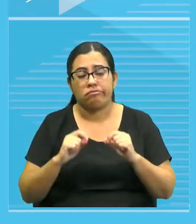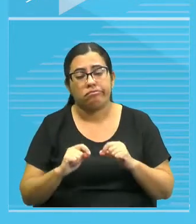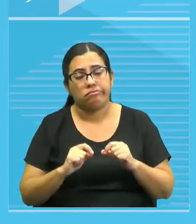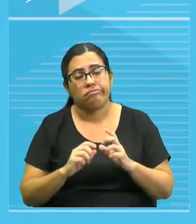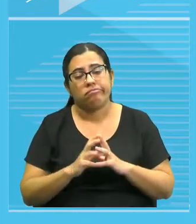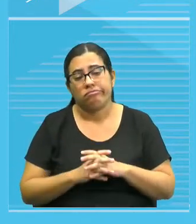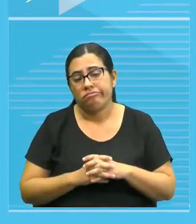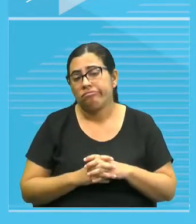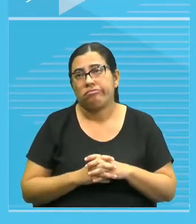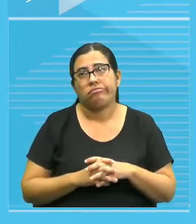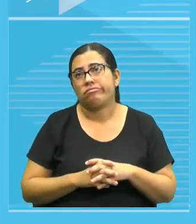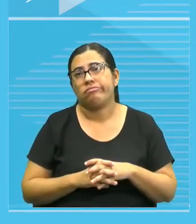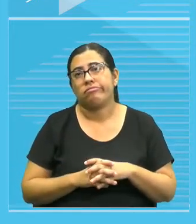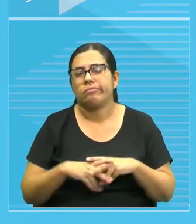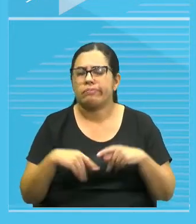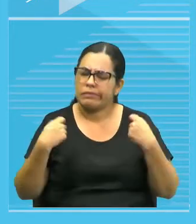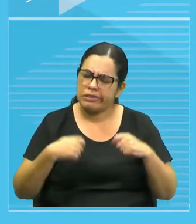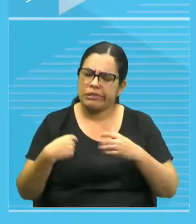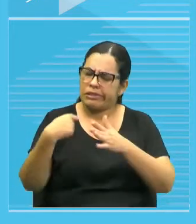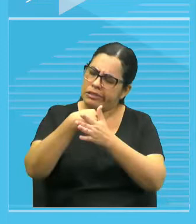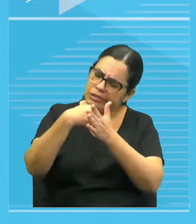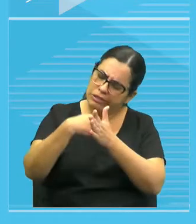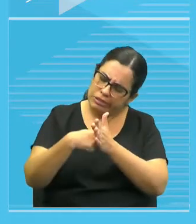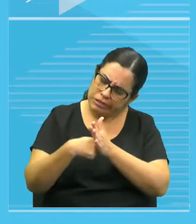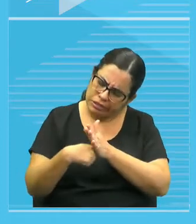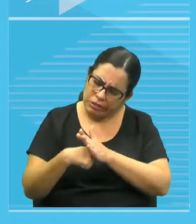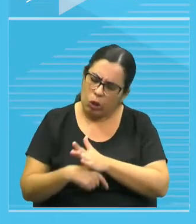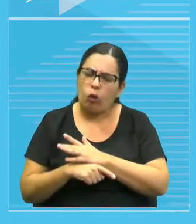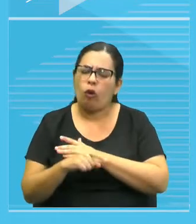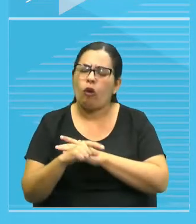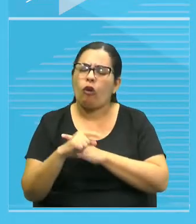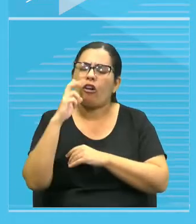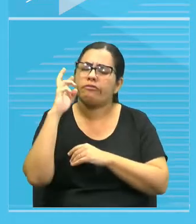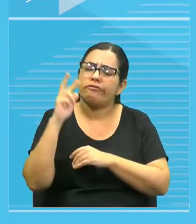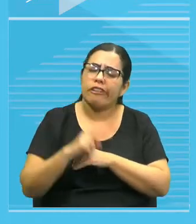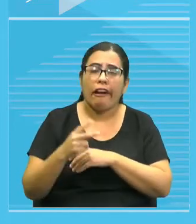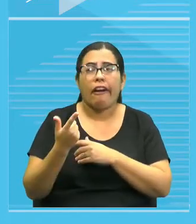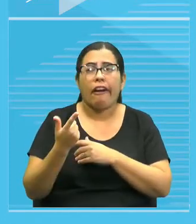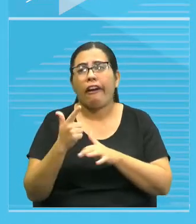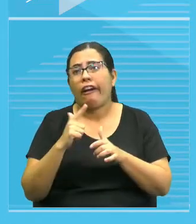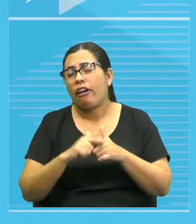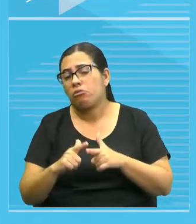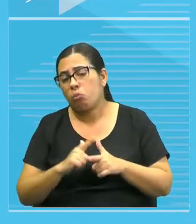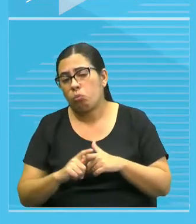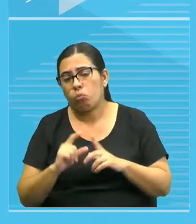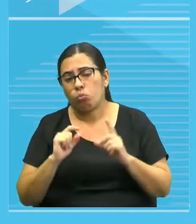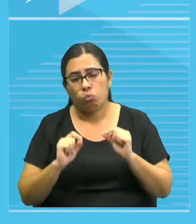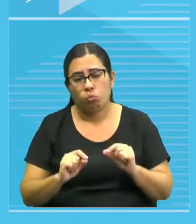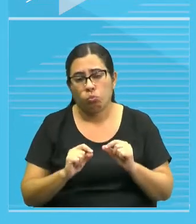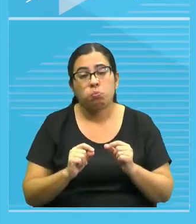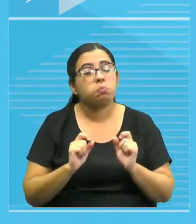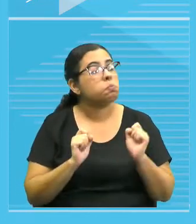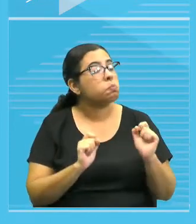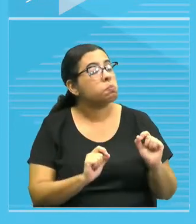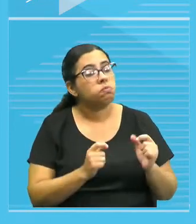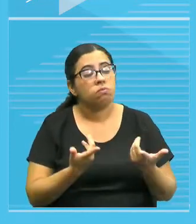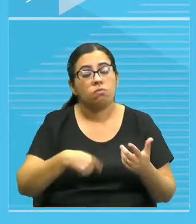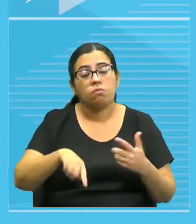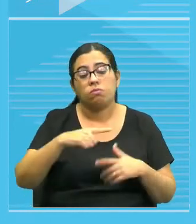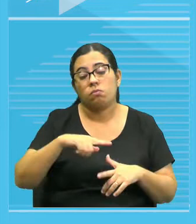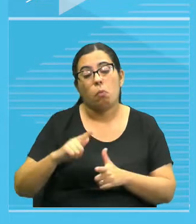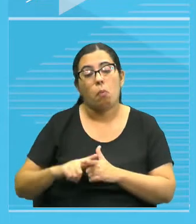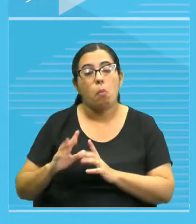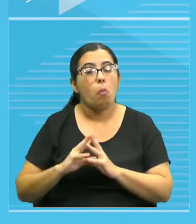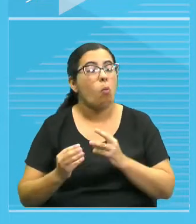que o senhor examinasse, visse aí se é um problema, qual é esse problema e como nós podemos